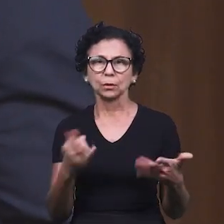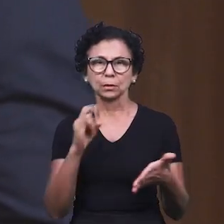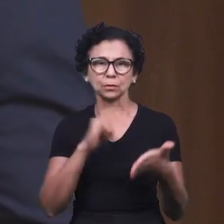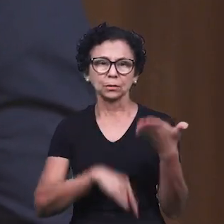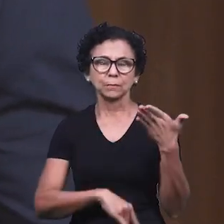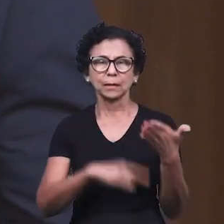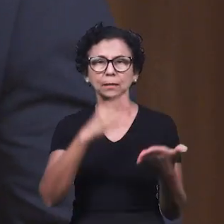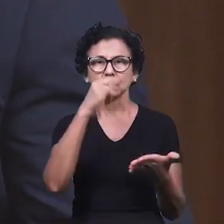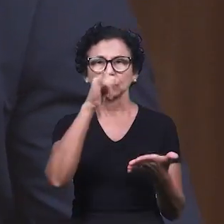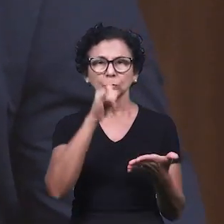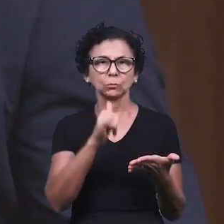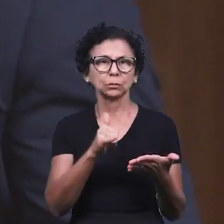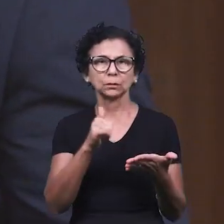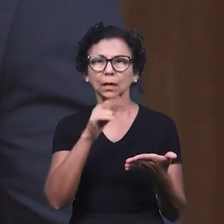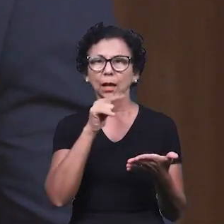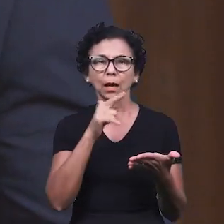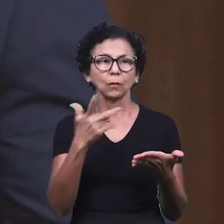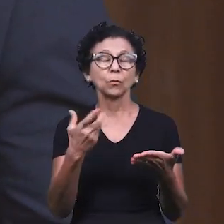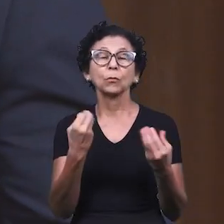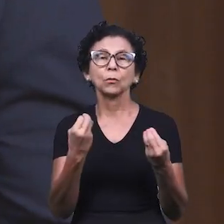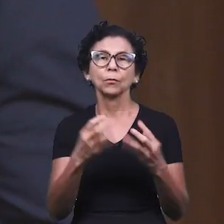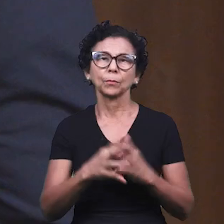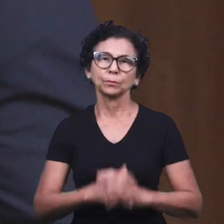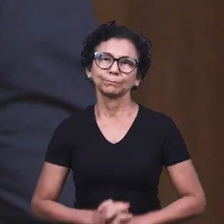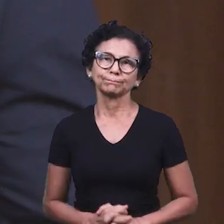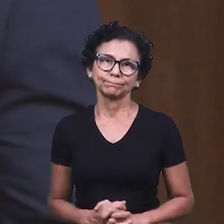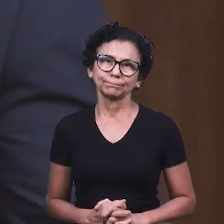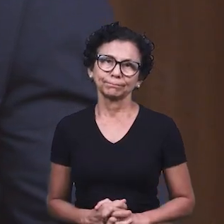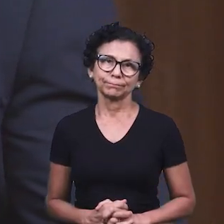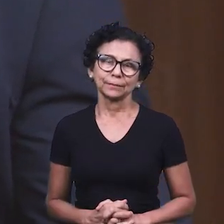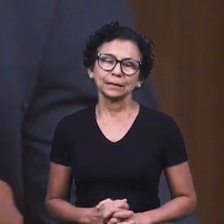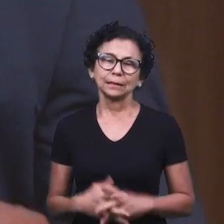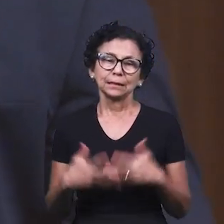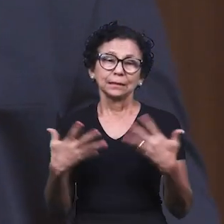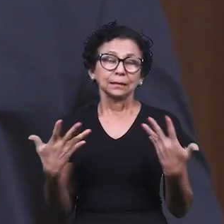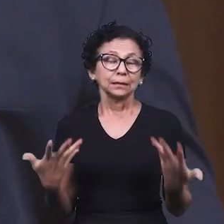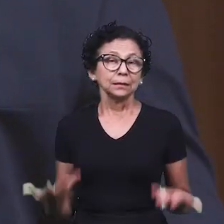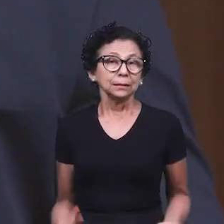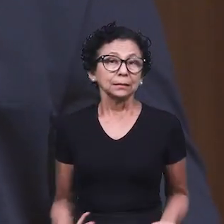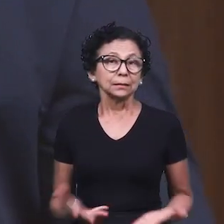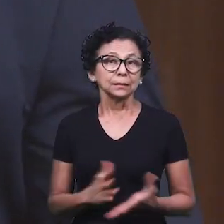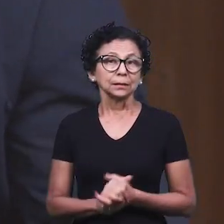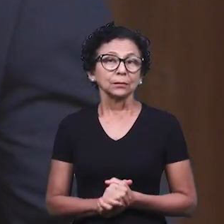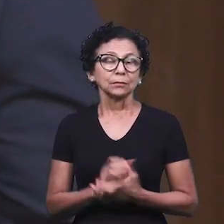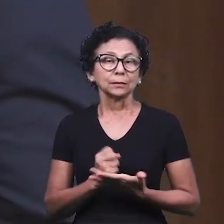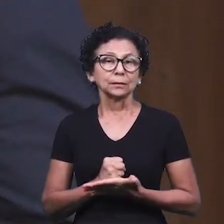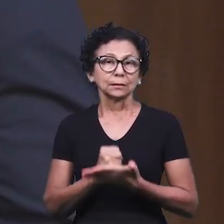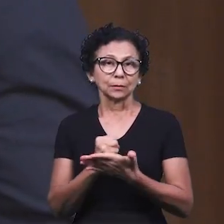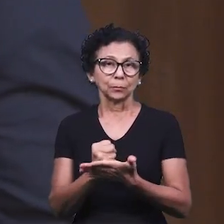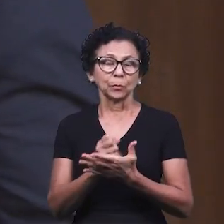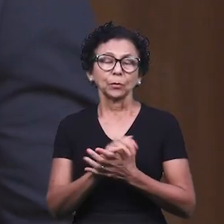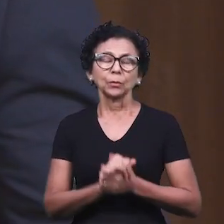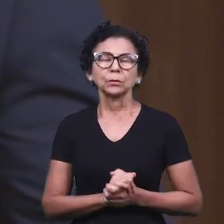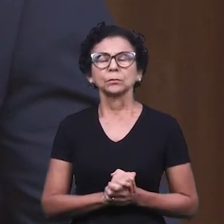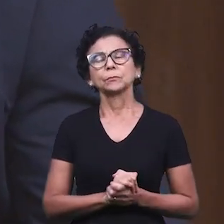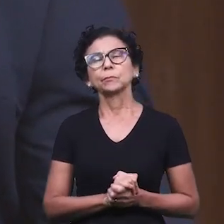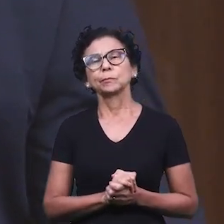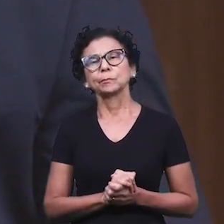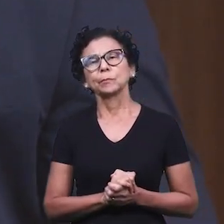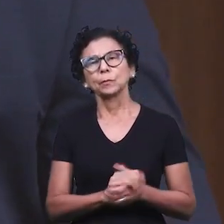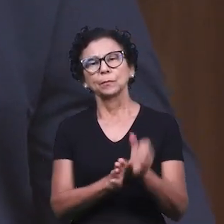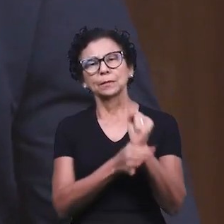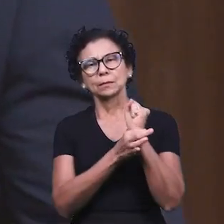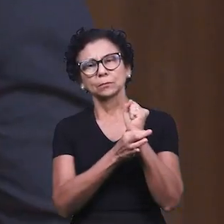aquelas despesas. Então a lei do superendividamento, ela veio para trazer uma segurança, né, naquilo que é no